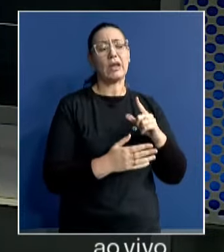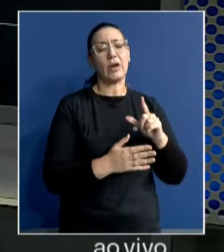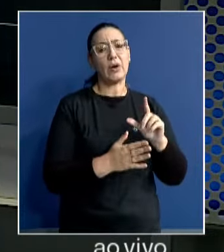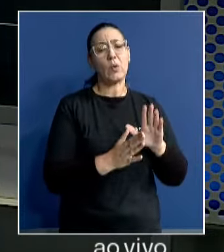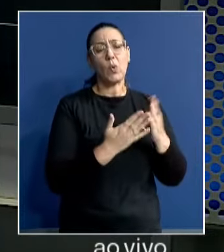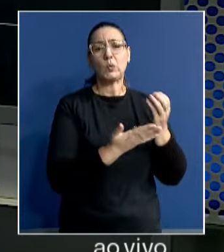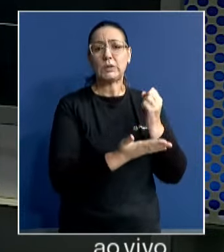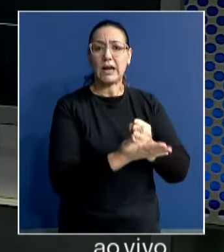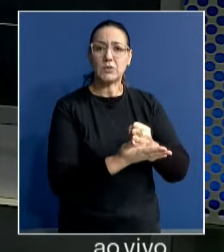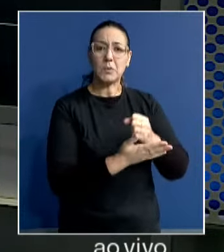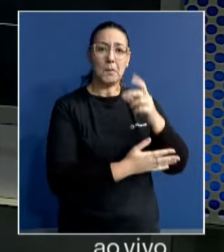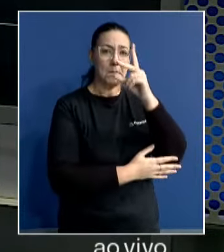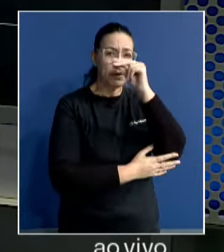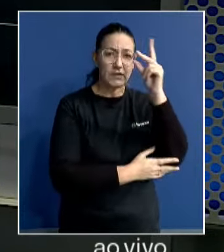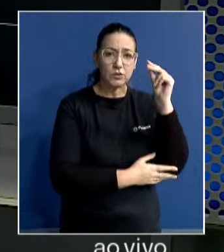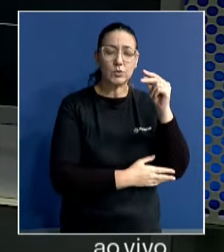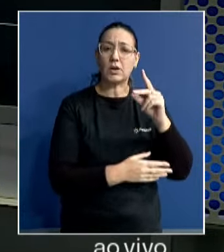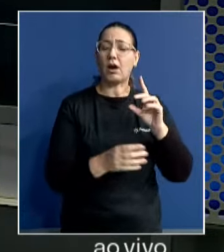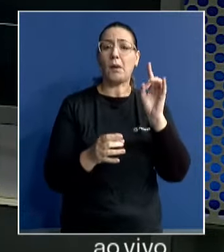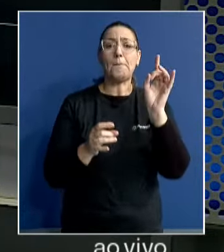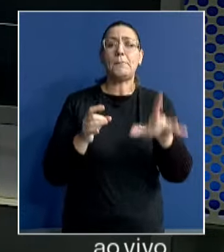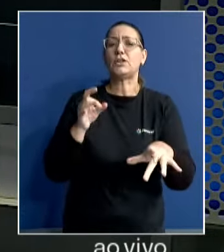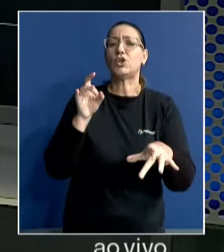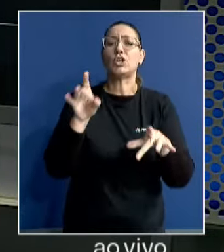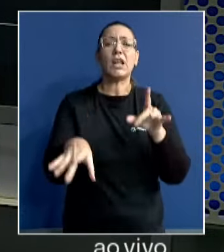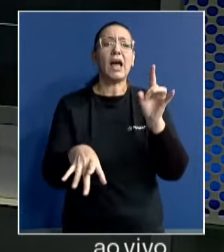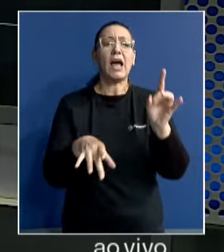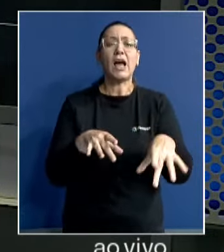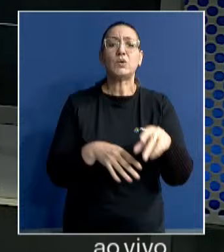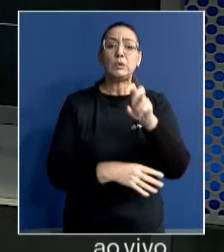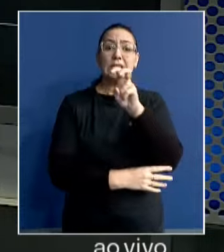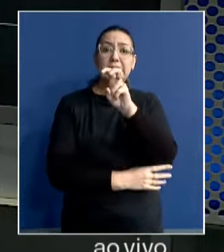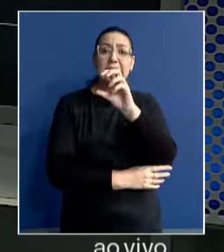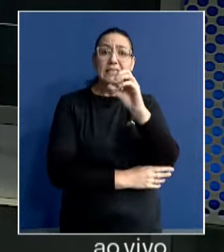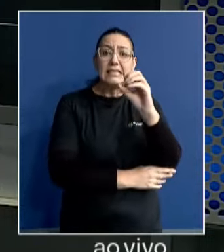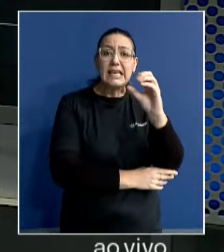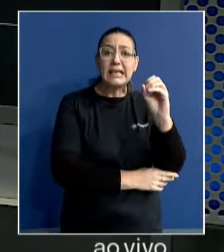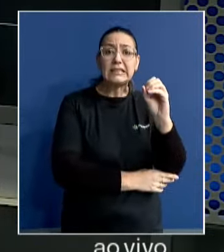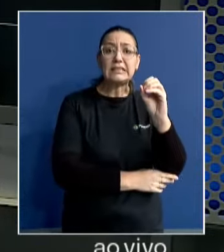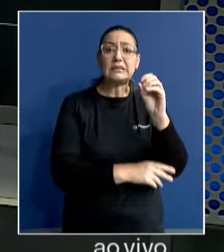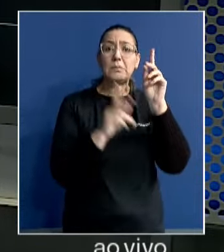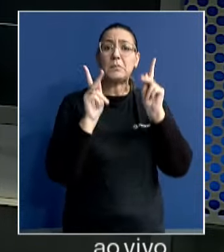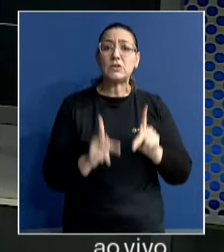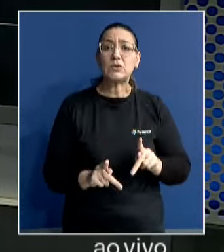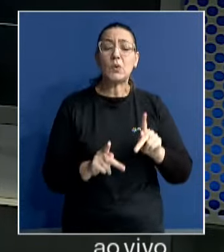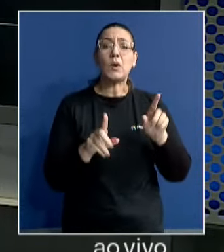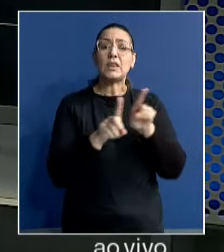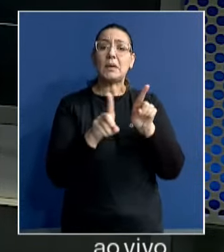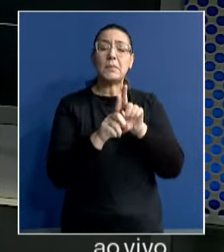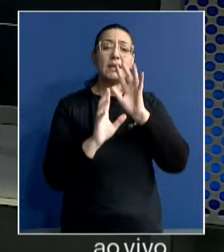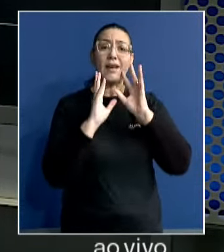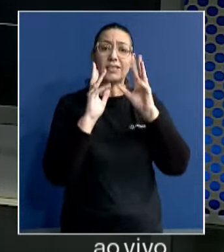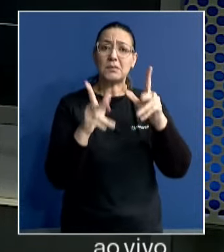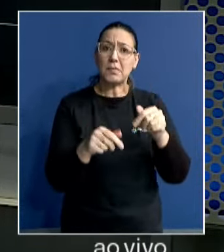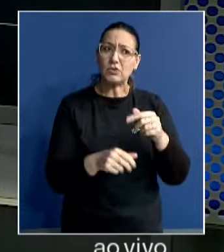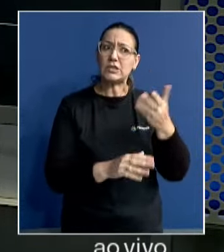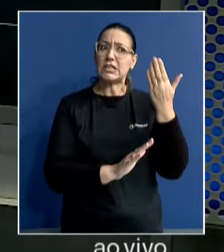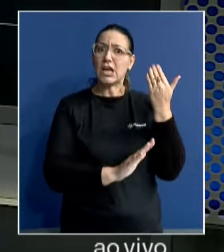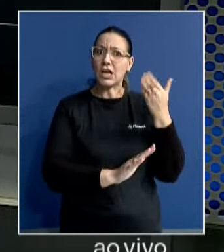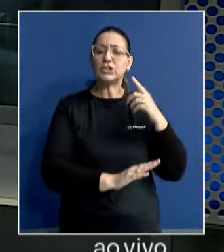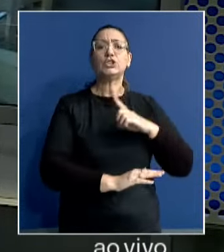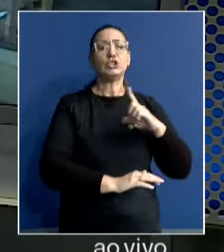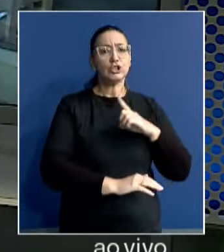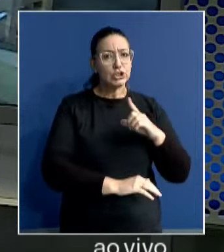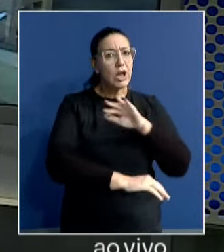abandonaram o local, deixando para trás cerca de 500 desabrigados e animais que foram acolhidos lá. Repórter